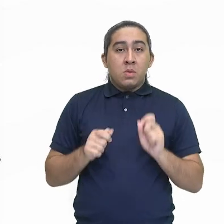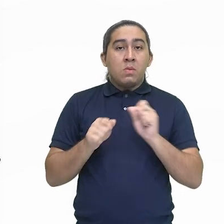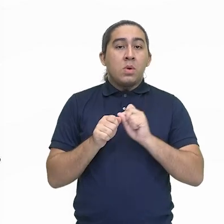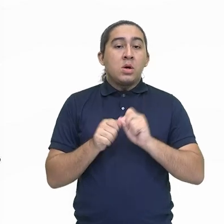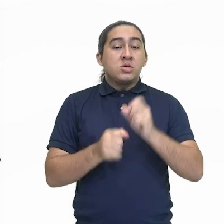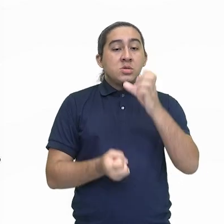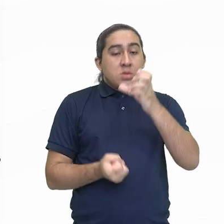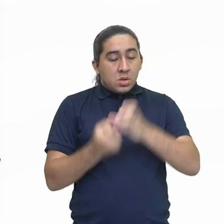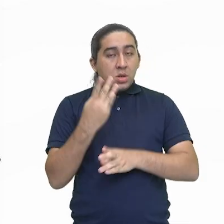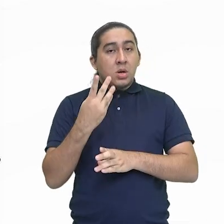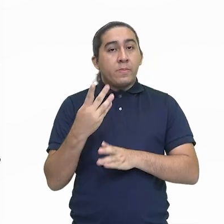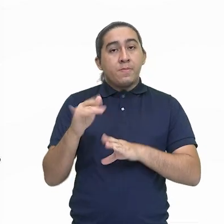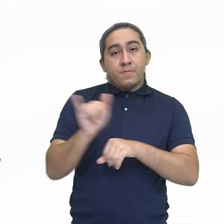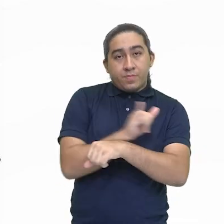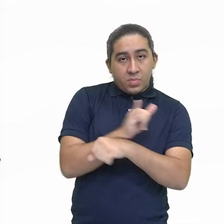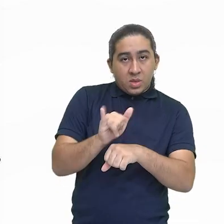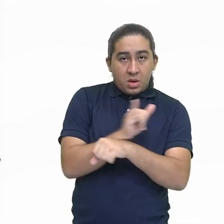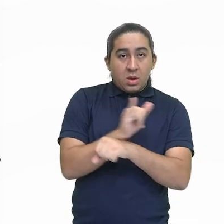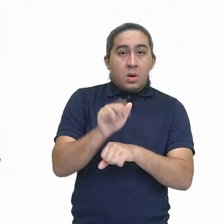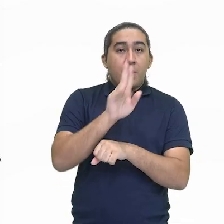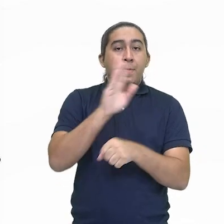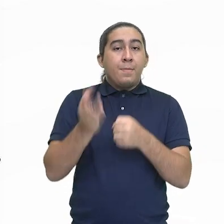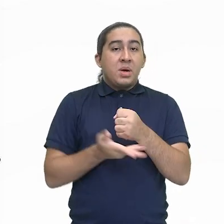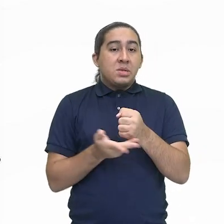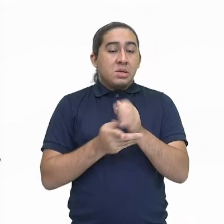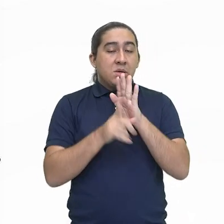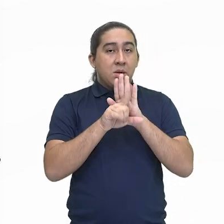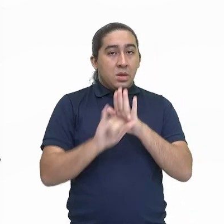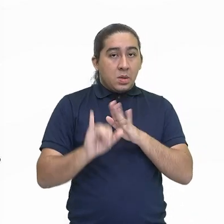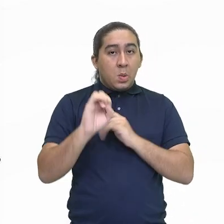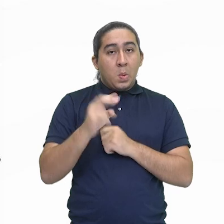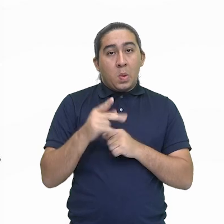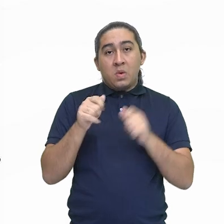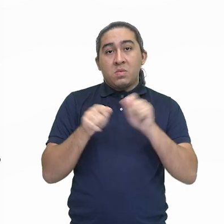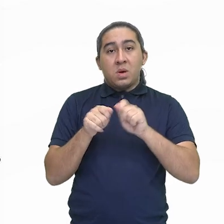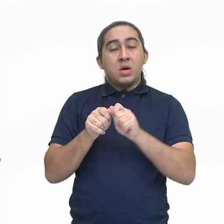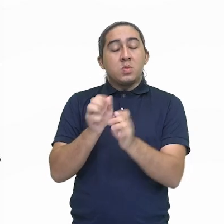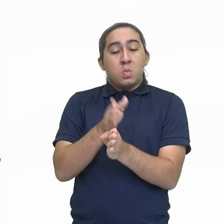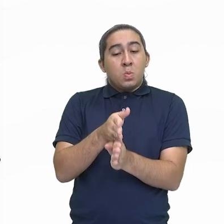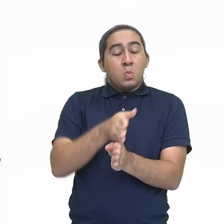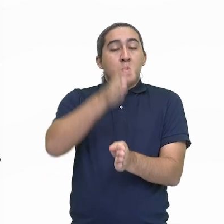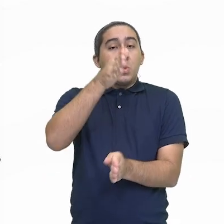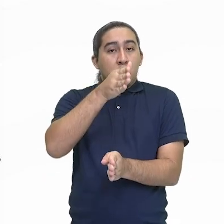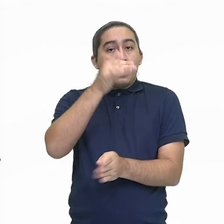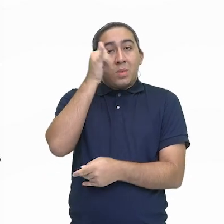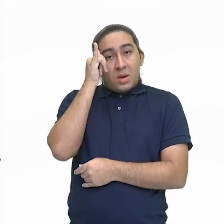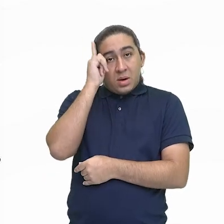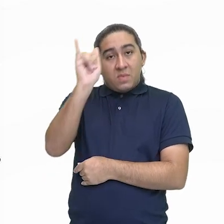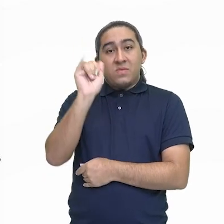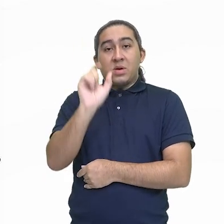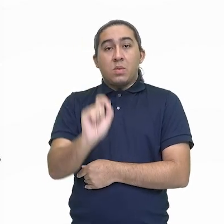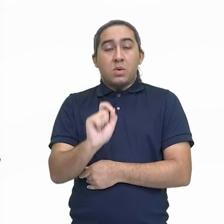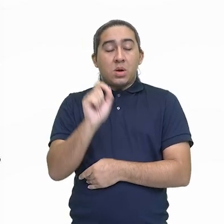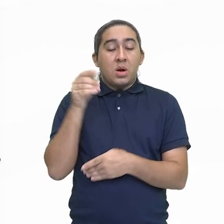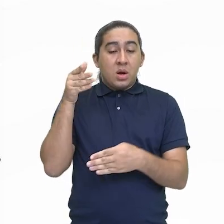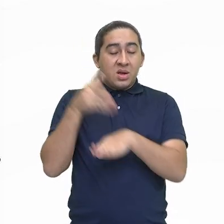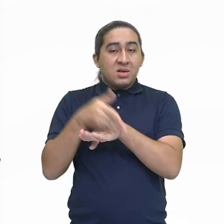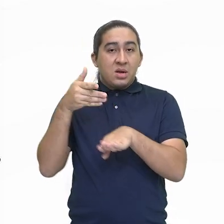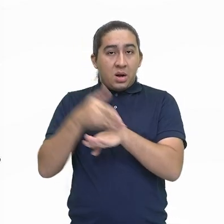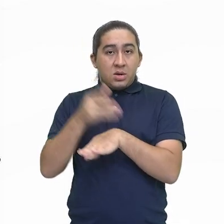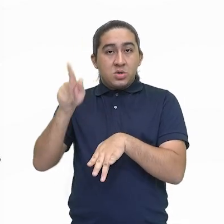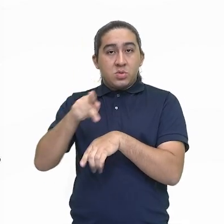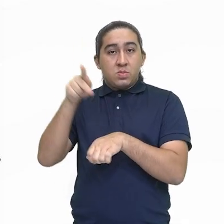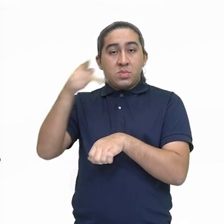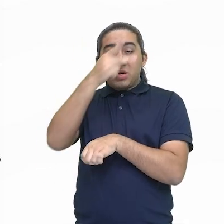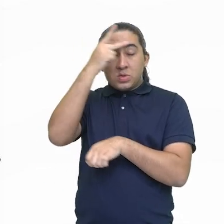criam, né, medidas ali legais ou até mesmo barreiras físicas, como muros, para tentar conter esse deslocamento